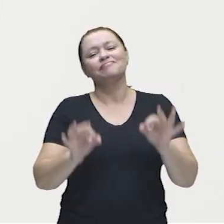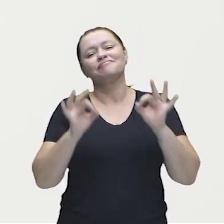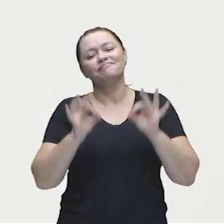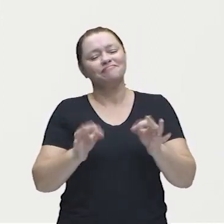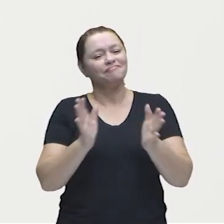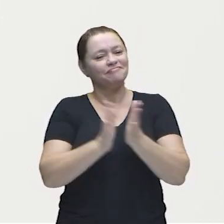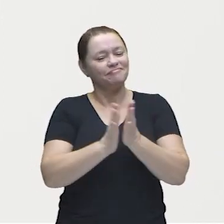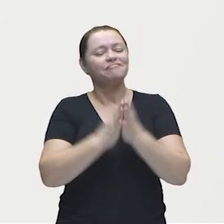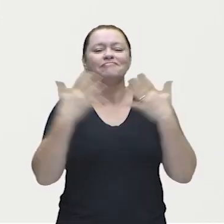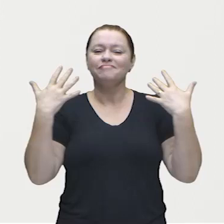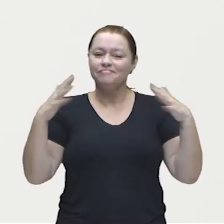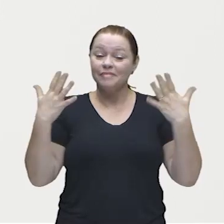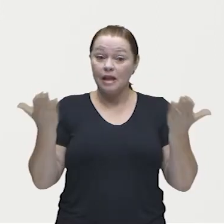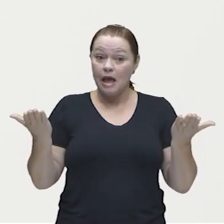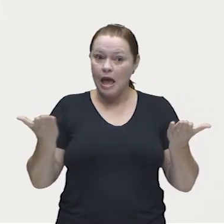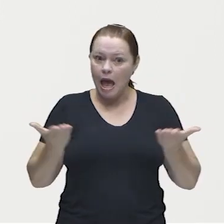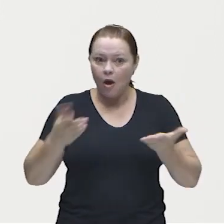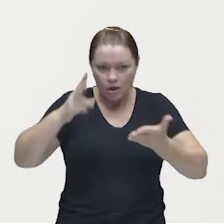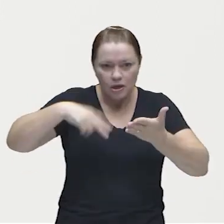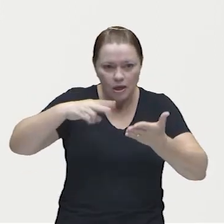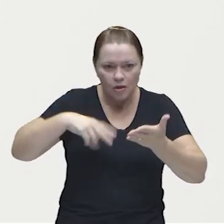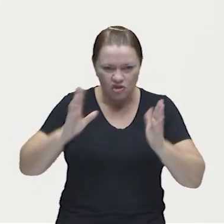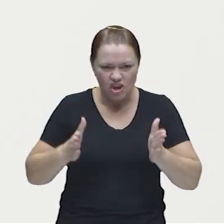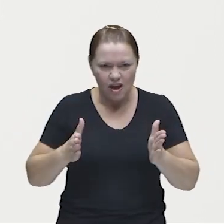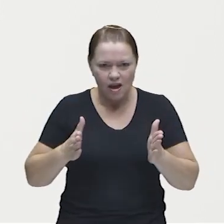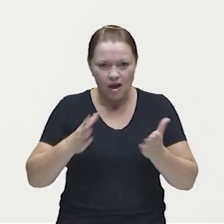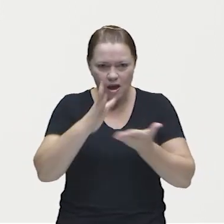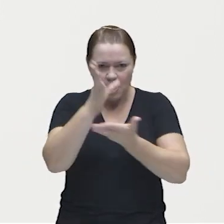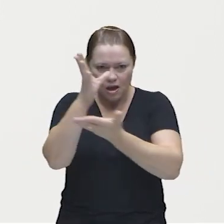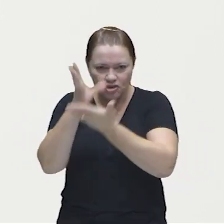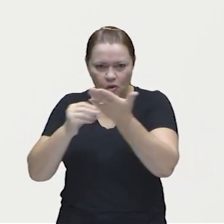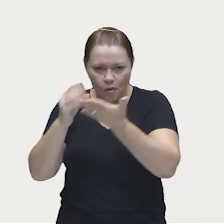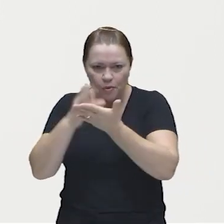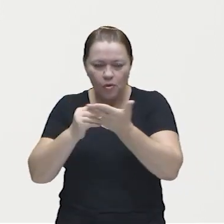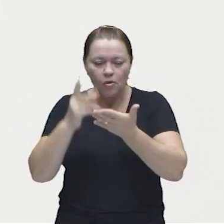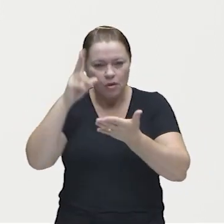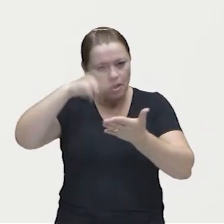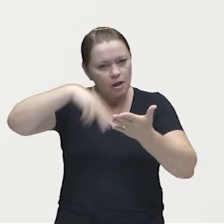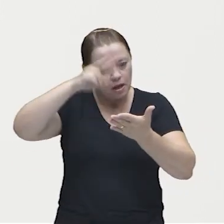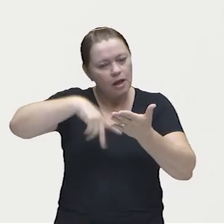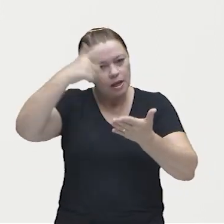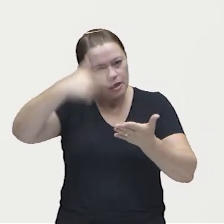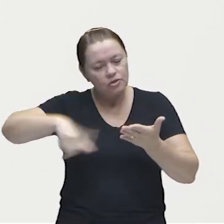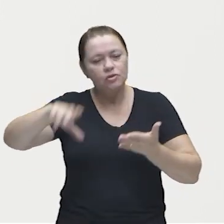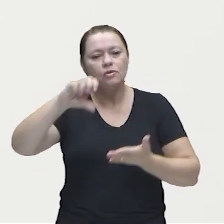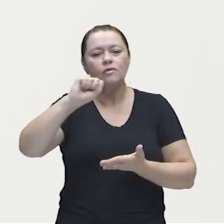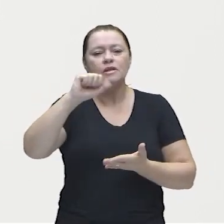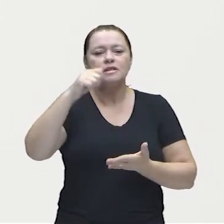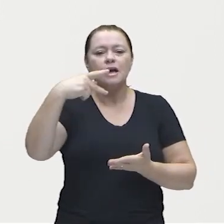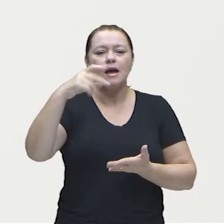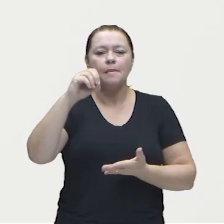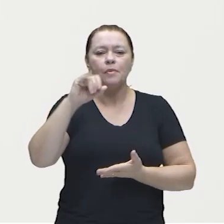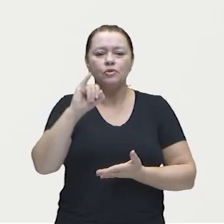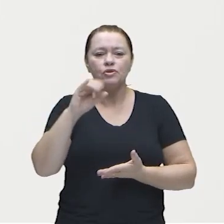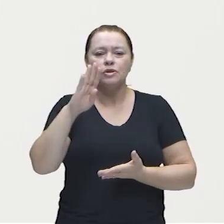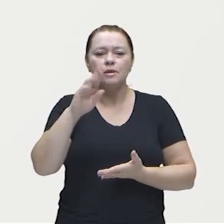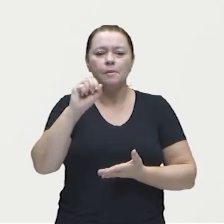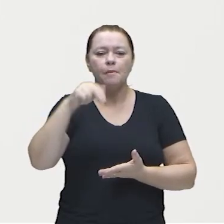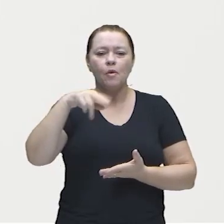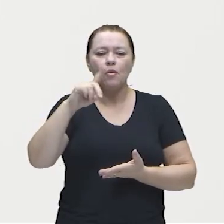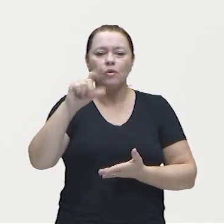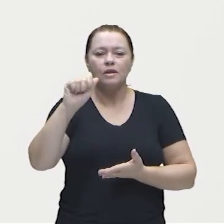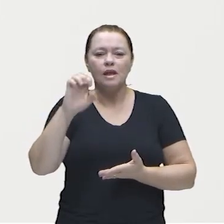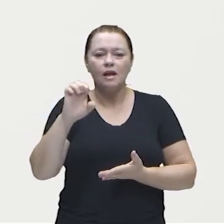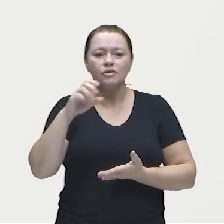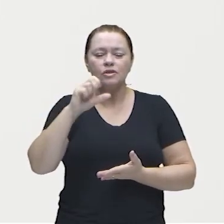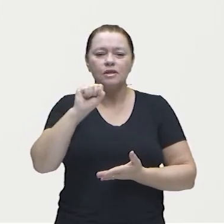Acertaram. Então, vocês leram já e já copiaram aí ao lado. Vamos ler de novo. Sapoti, bondade,